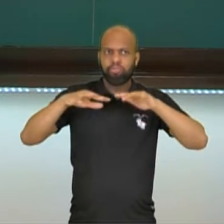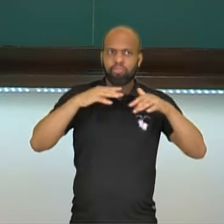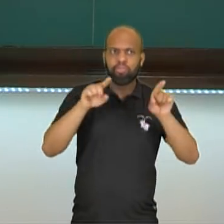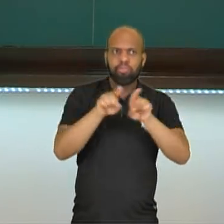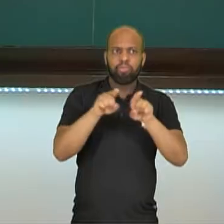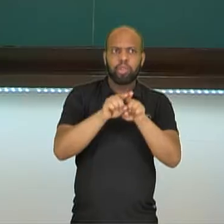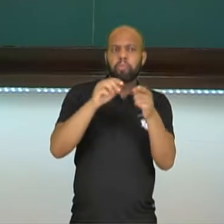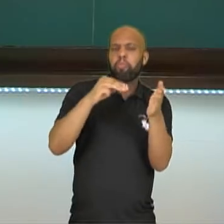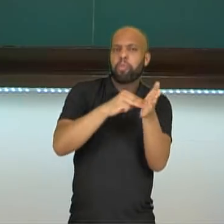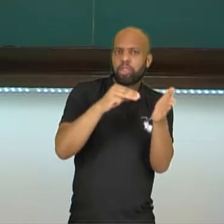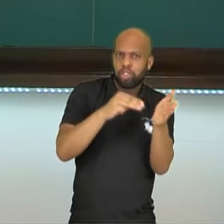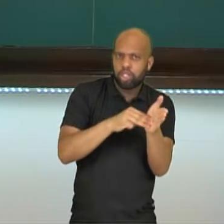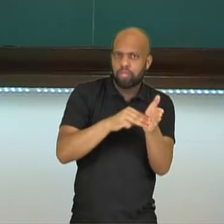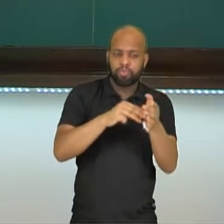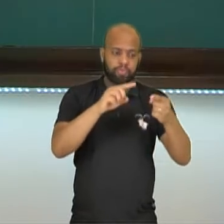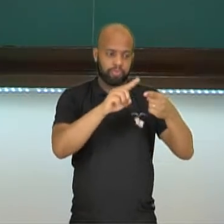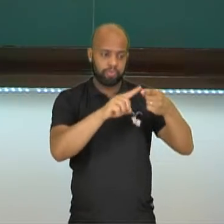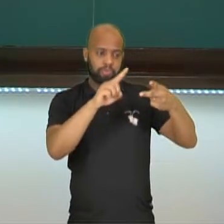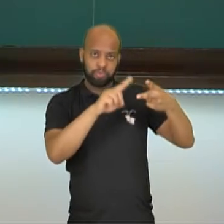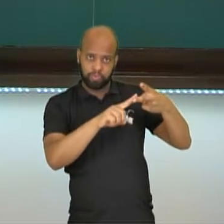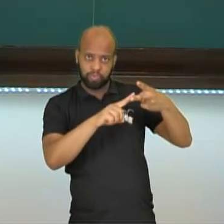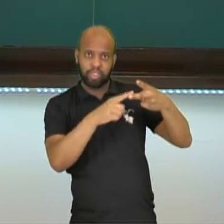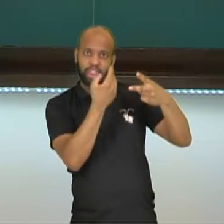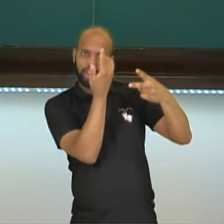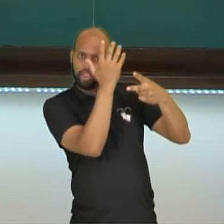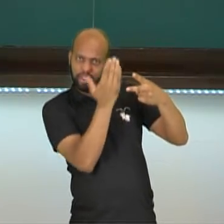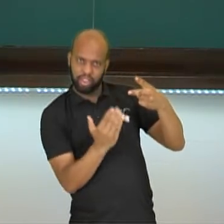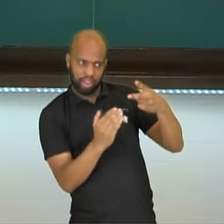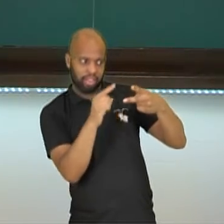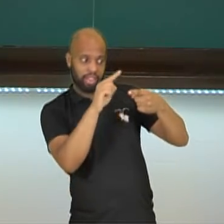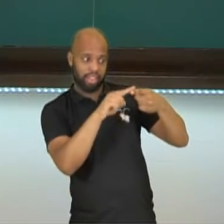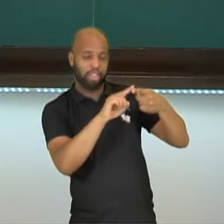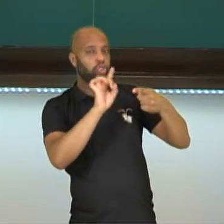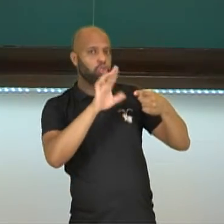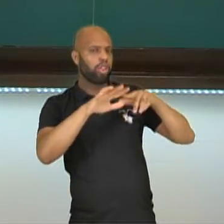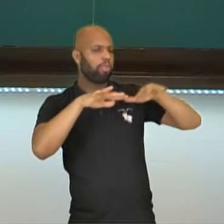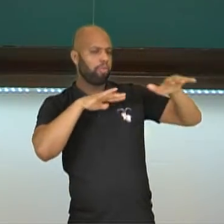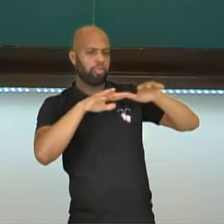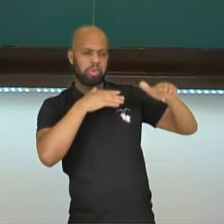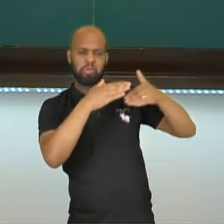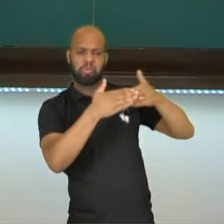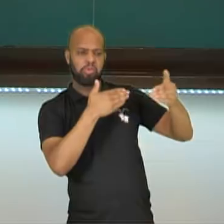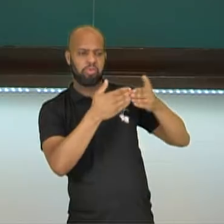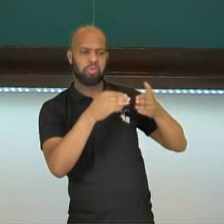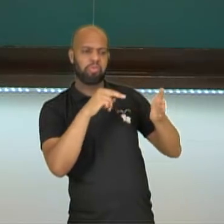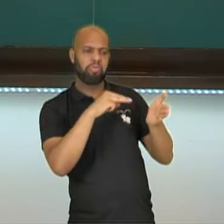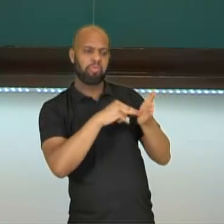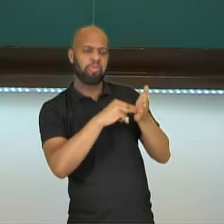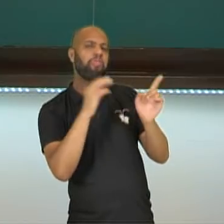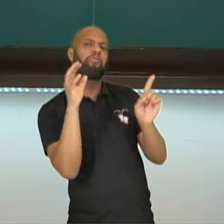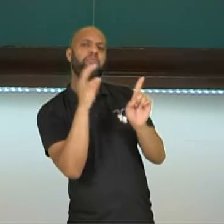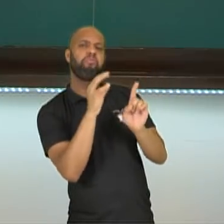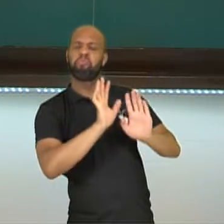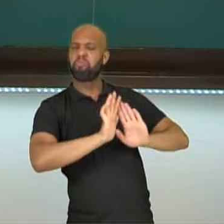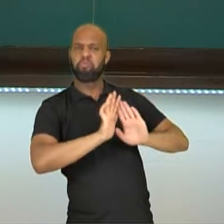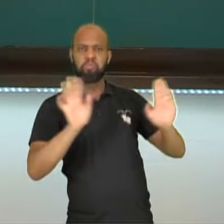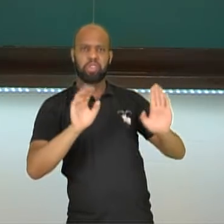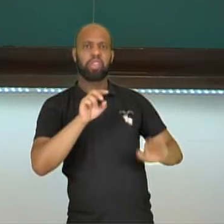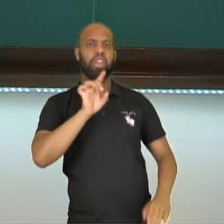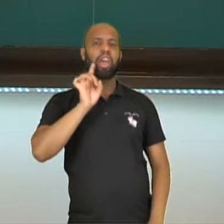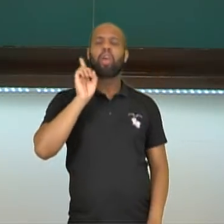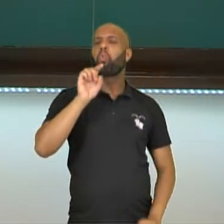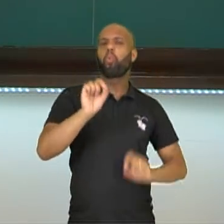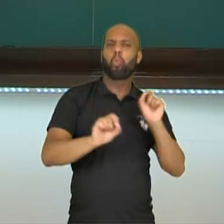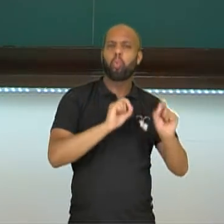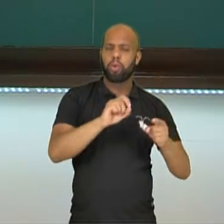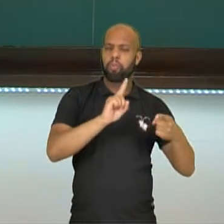duas parcelas. A cinemática, que nós vamos analisar o movimento em si, independente de suas causas. Ou seja, nós vamos ter velocidade,